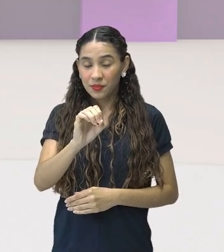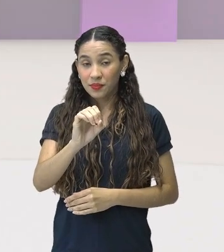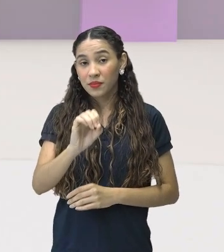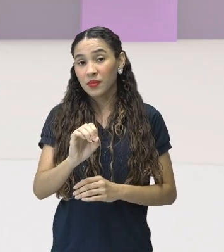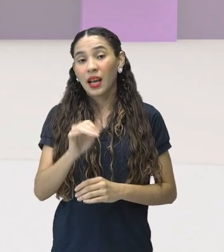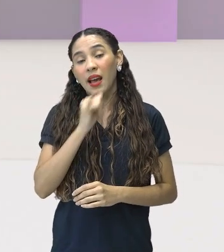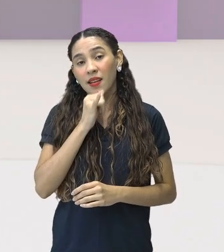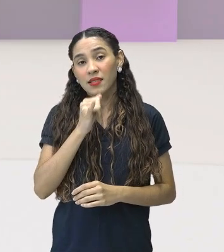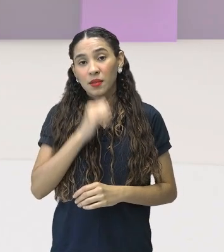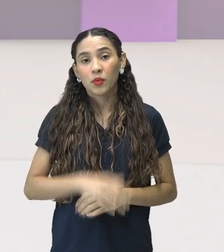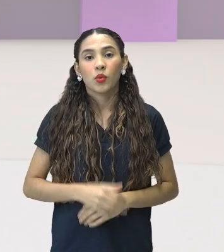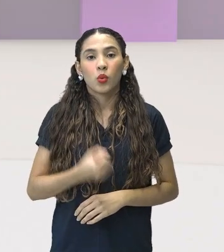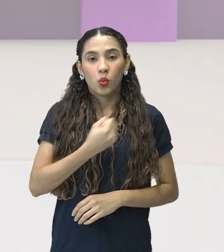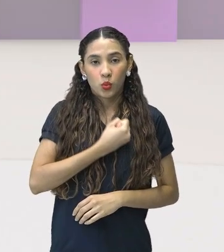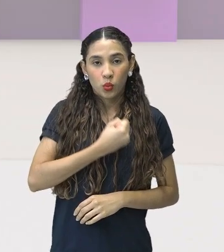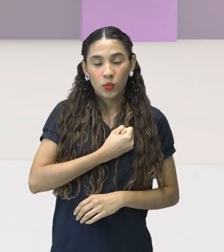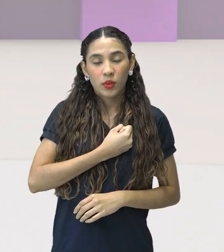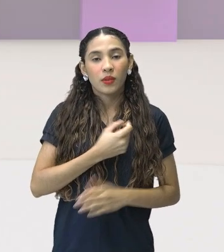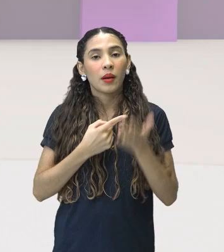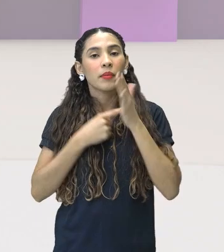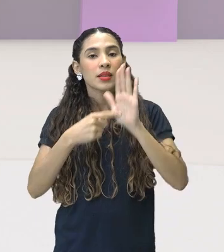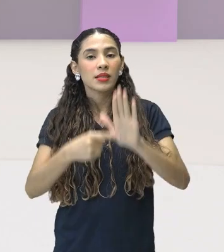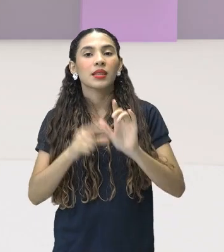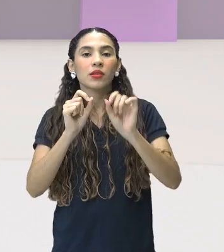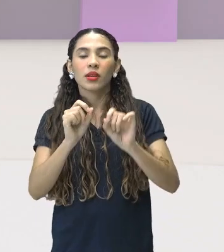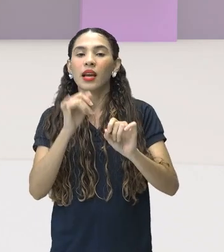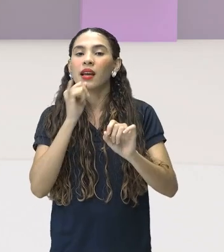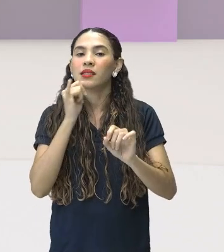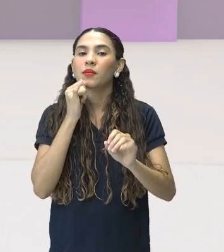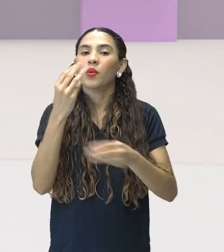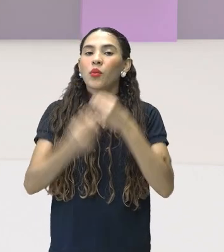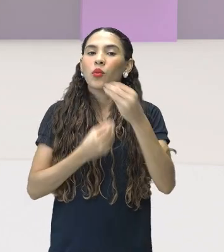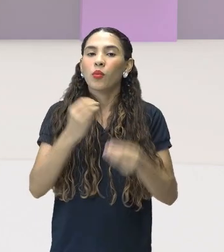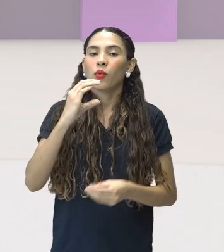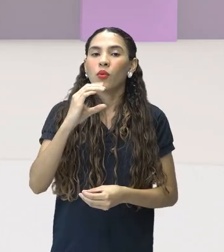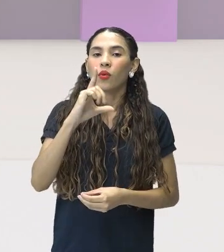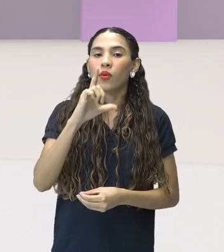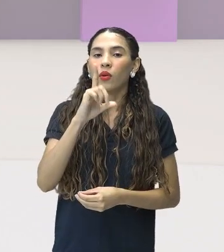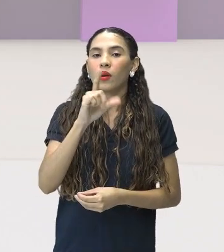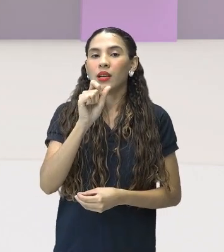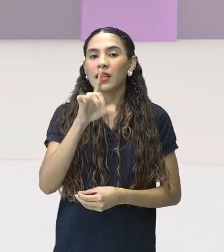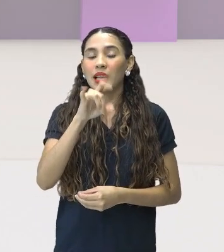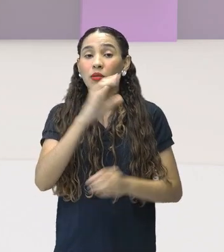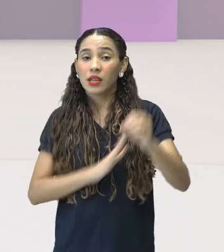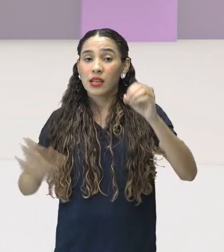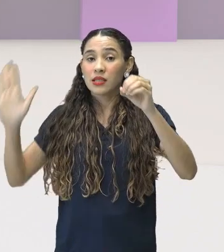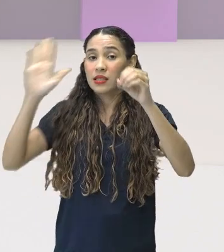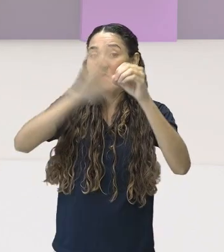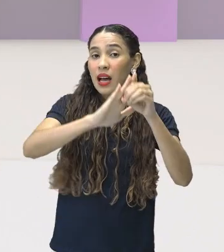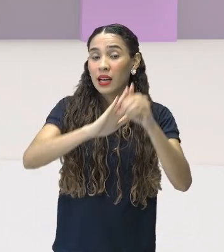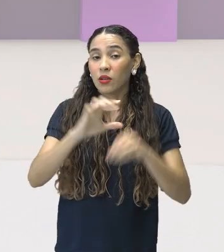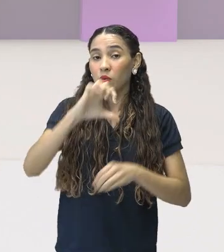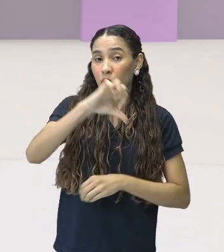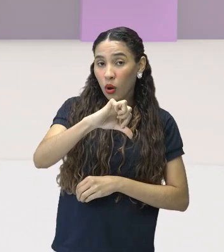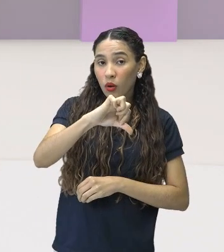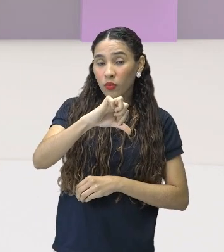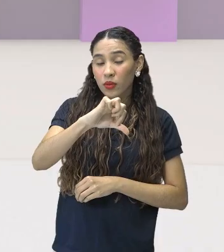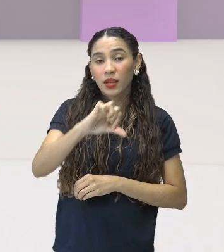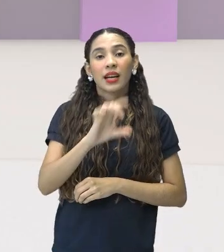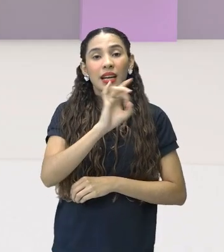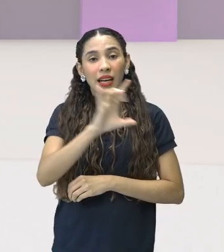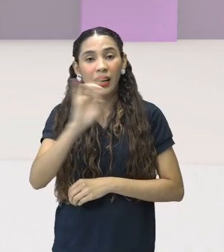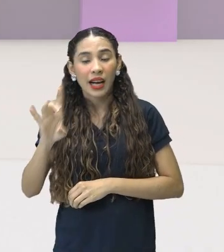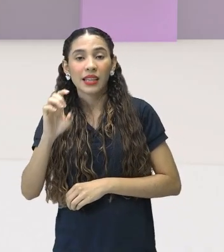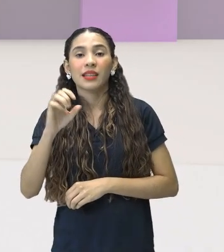Nesse caso, o número obtido mostra o rendimento de Cláudia nos saques. Então, ela acerta 9 a